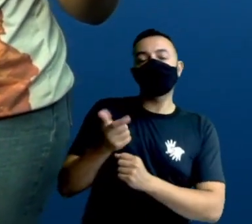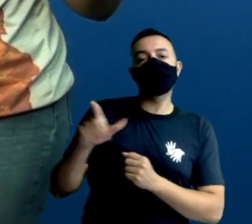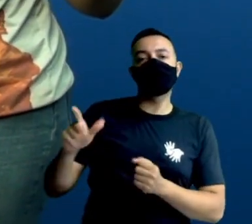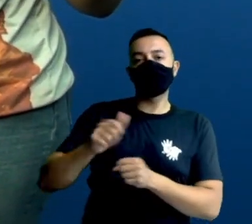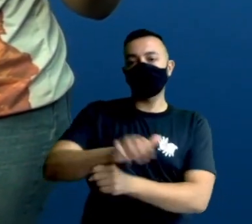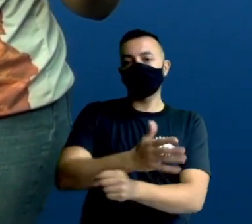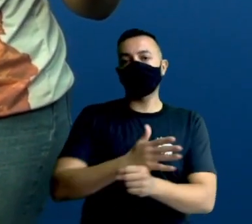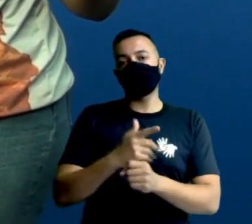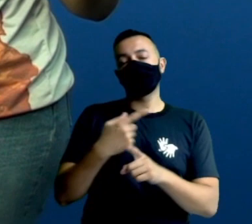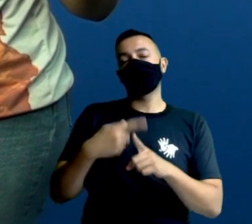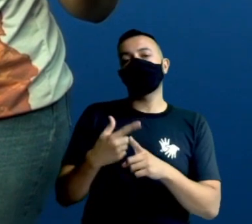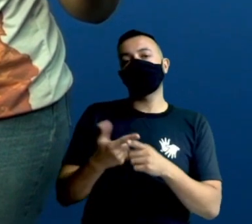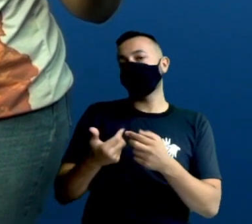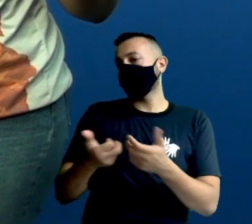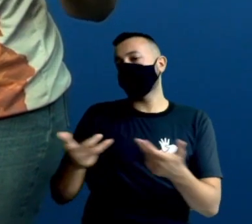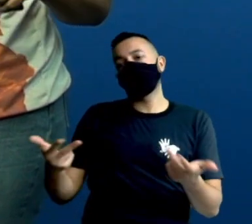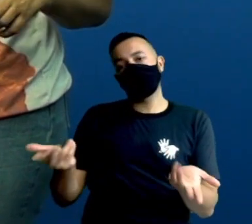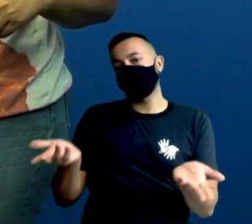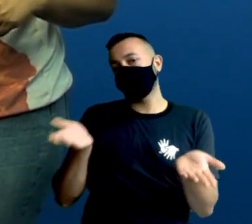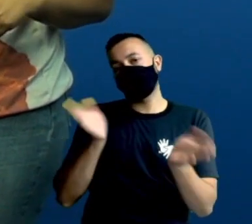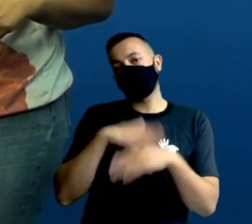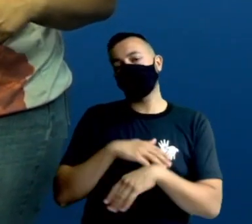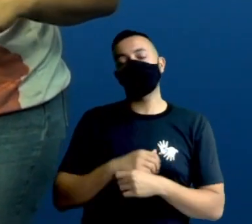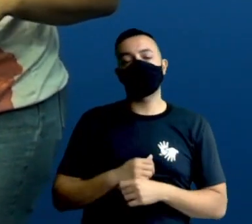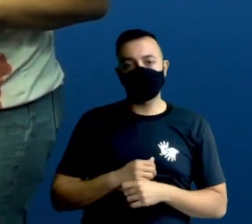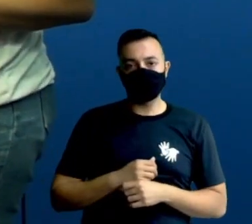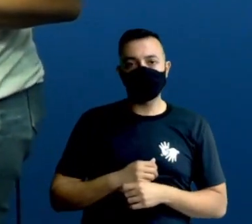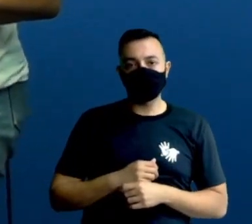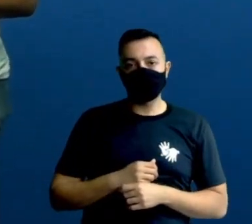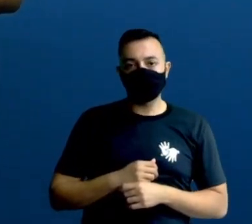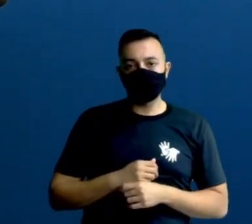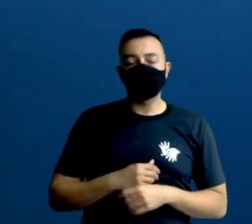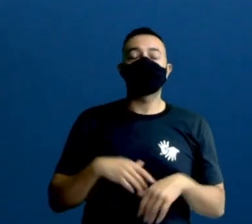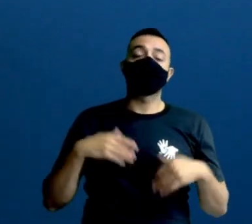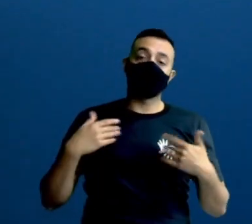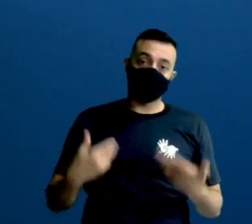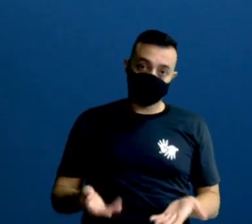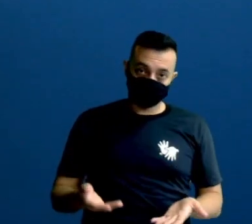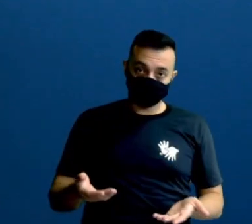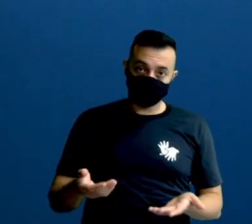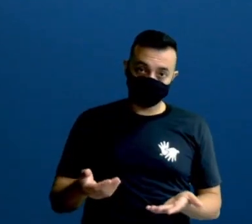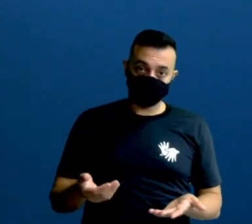recursos daquela ilha onde ela mora tá se acabando, né? Então